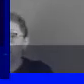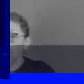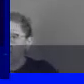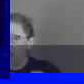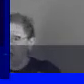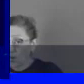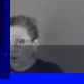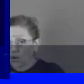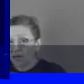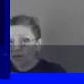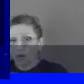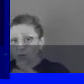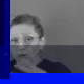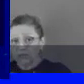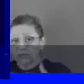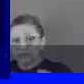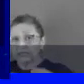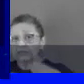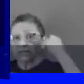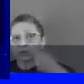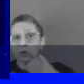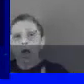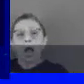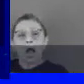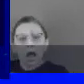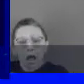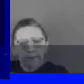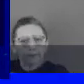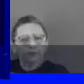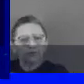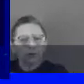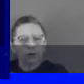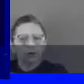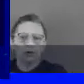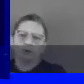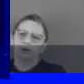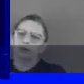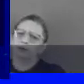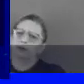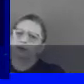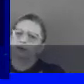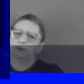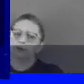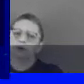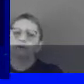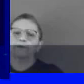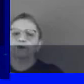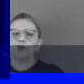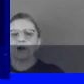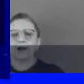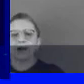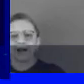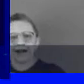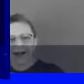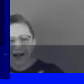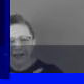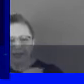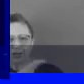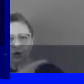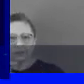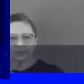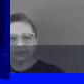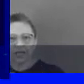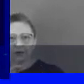Deputados se manifestaram sobre a aprovação pelo Senado do indicado de Lula, Flávio Dino, ao Supremo Tribunal Federal.